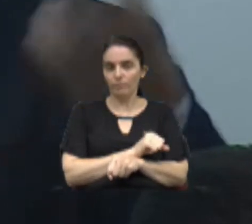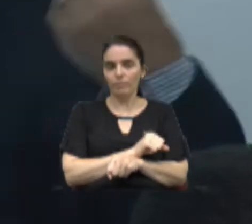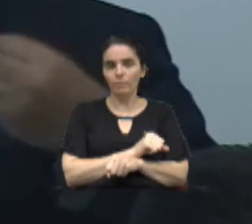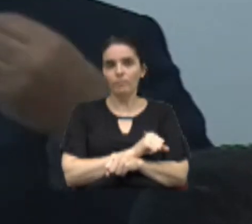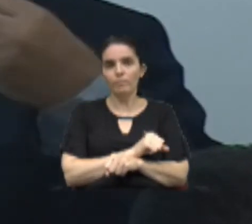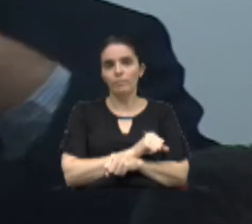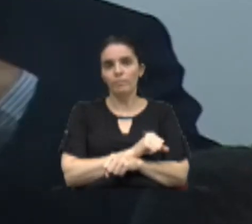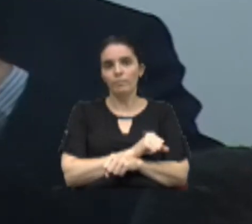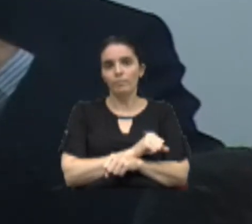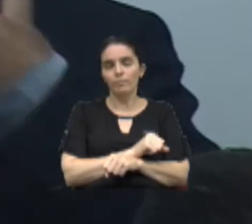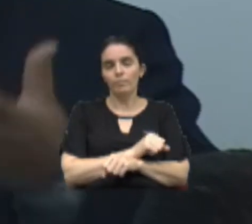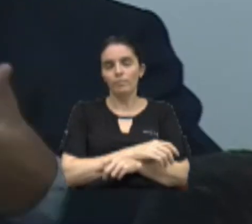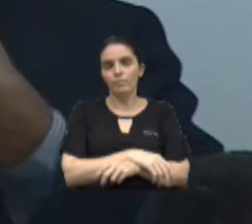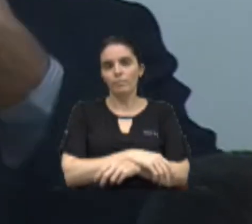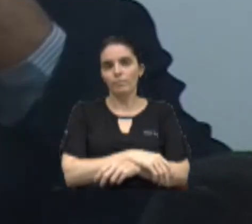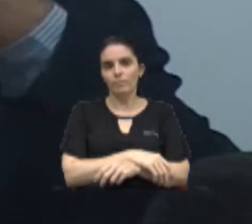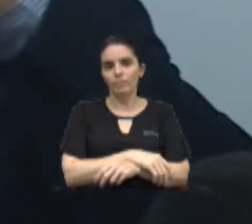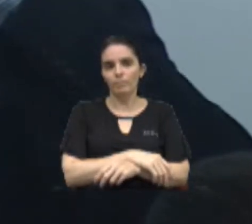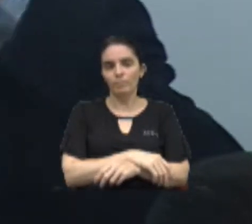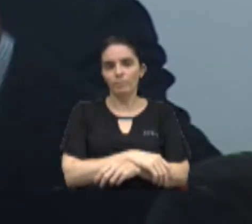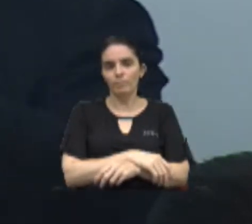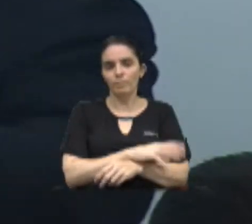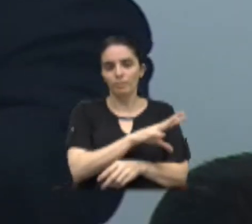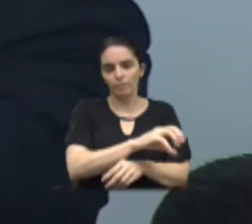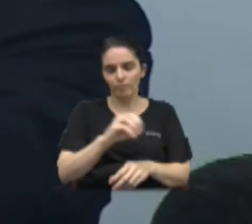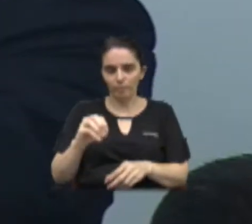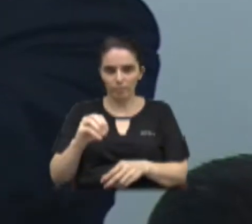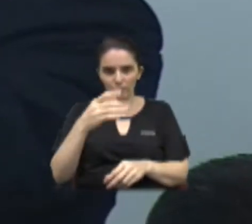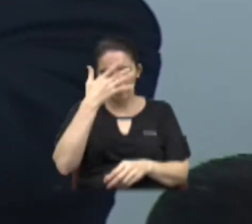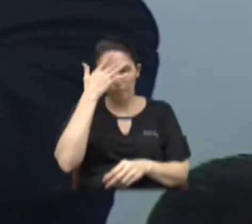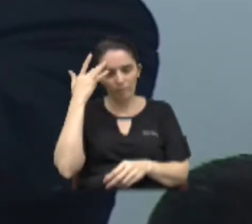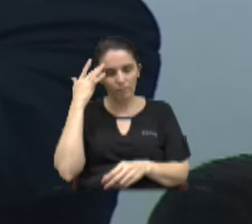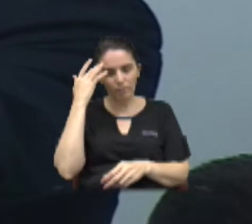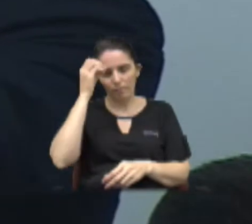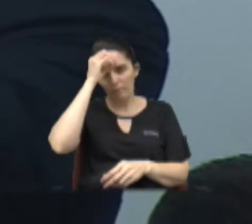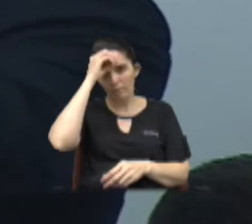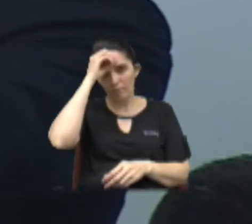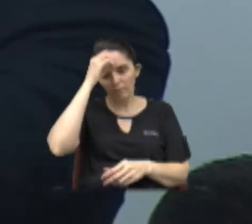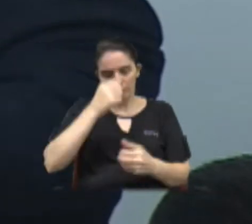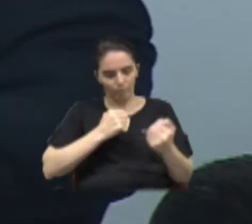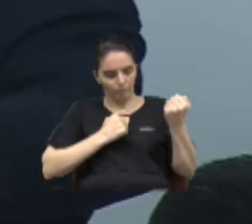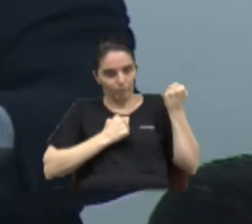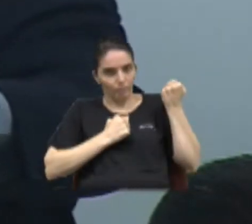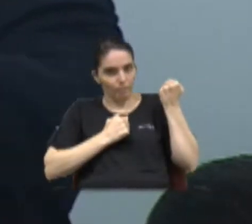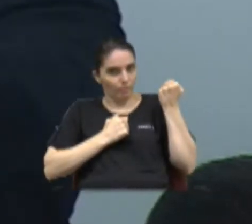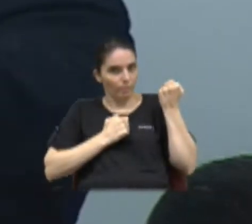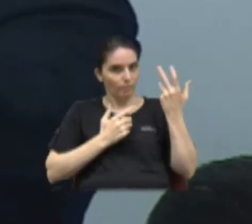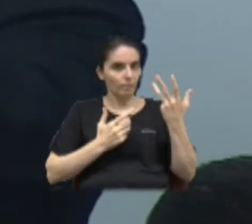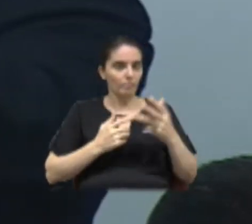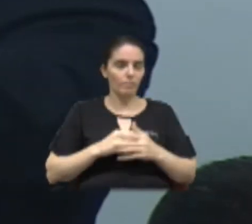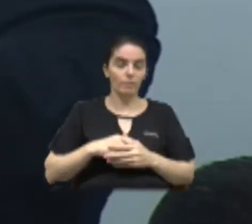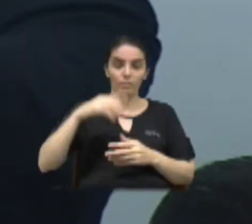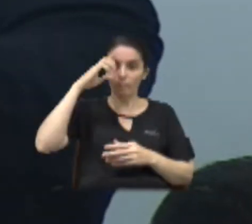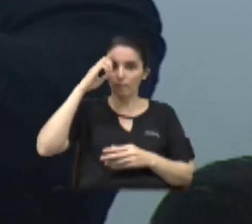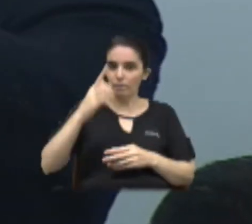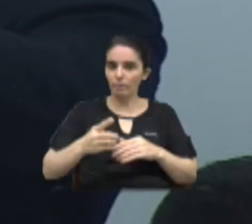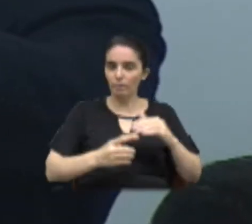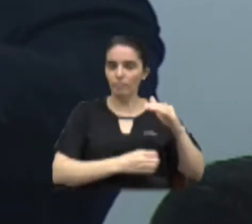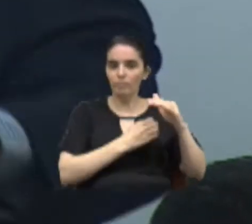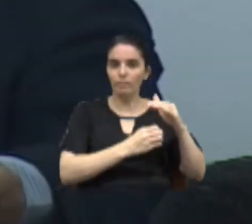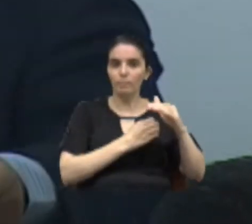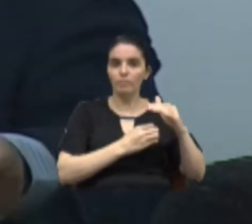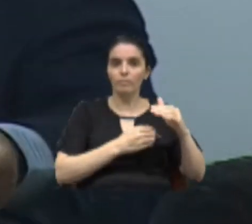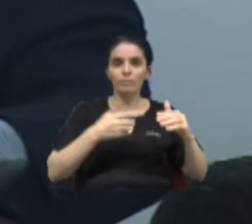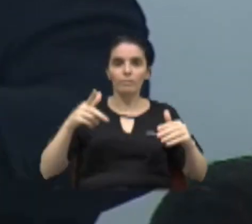E eles narraram, os reféns e mais o proprietário, que eles de fuzil na mão. Quando o soldado entrou com a arma